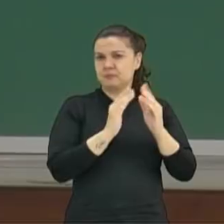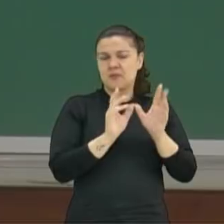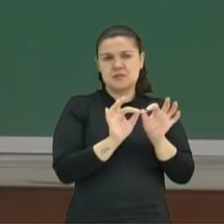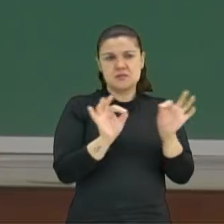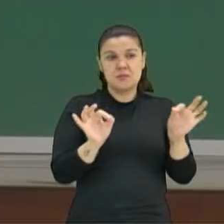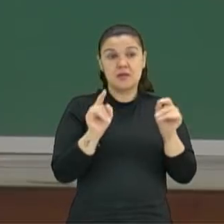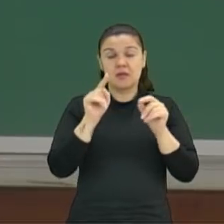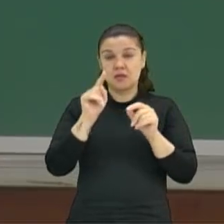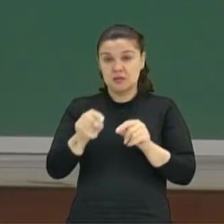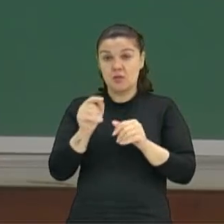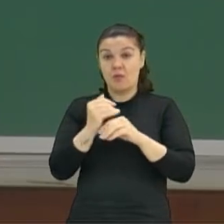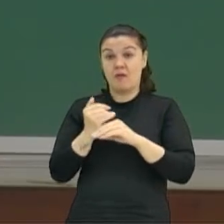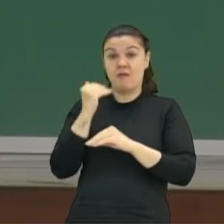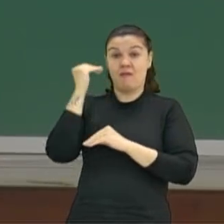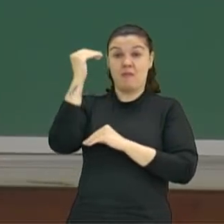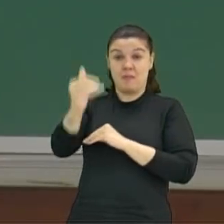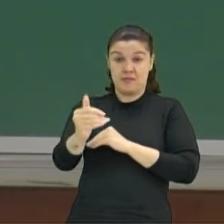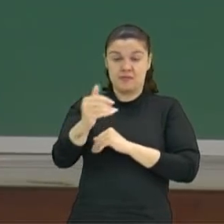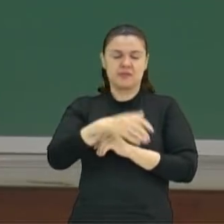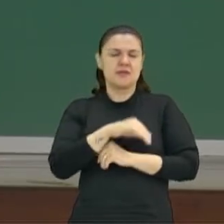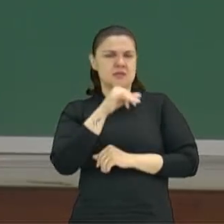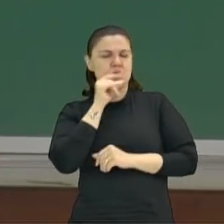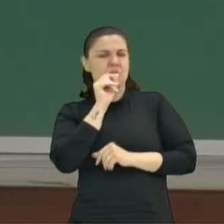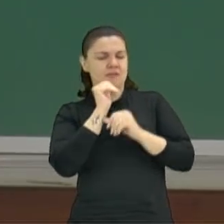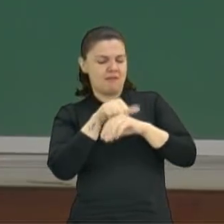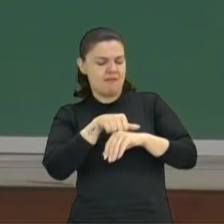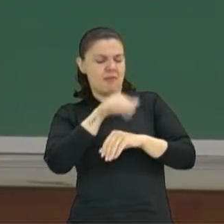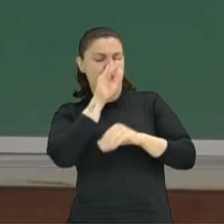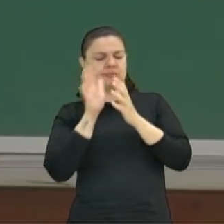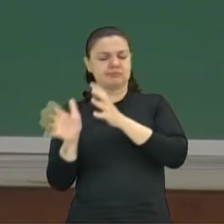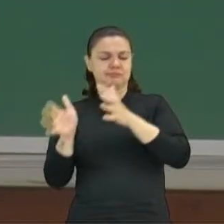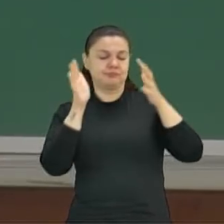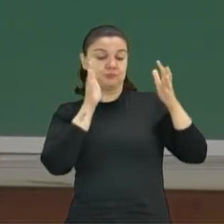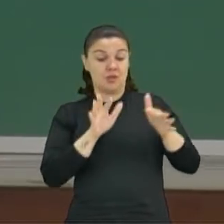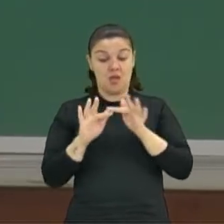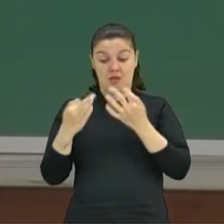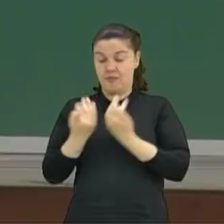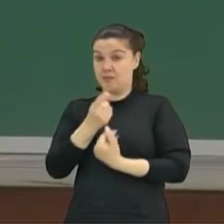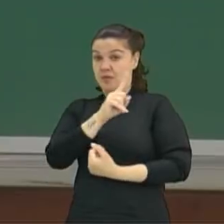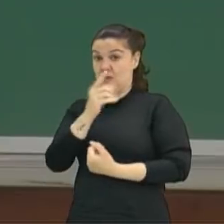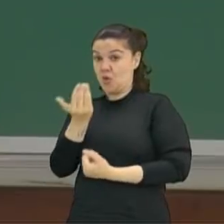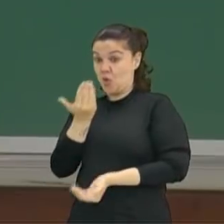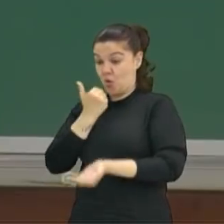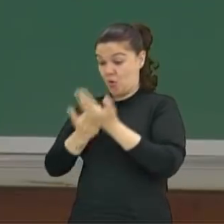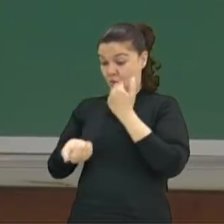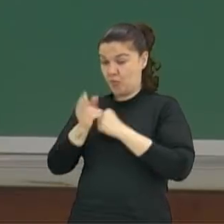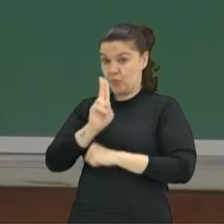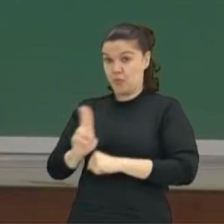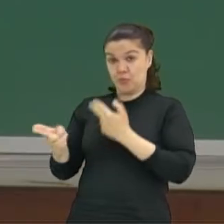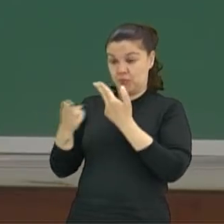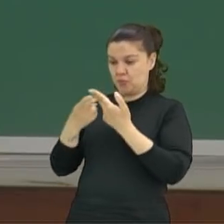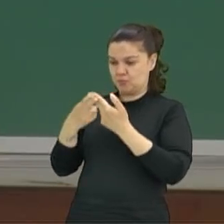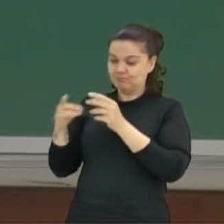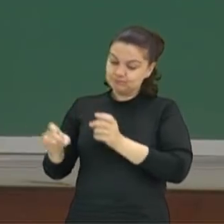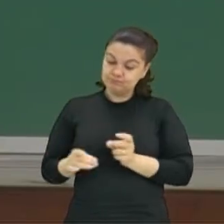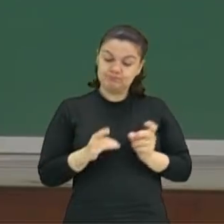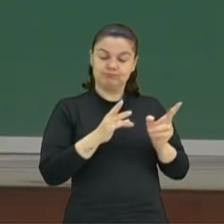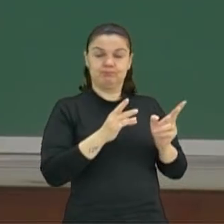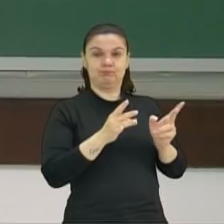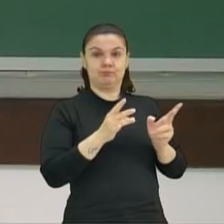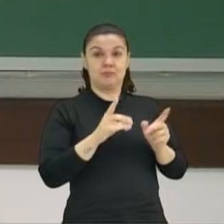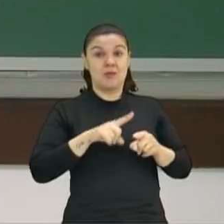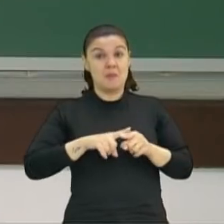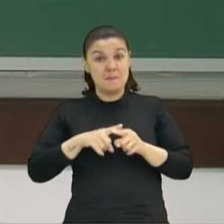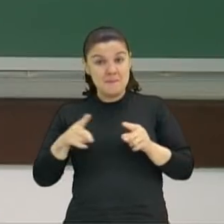produtos excedentes. O que são produtos excedentes? Aquilo que a família não consumiu, ela vende. Tá? Só